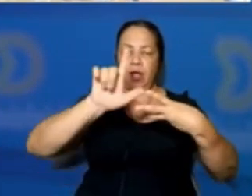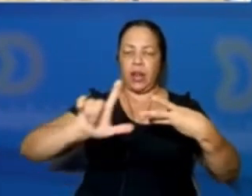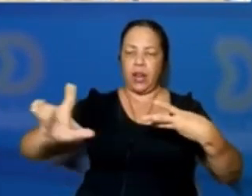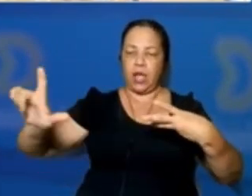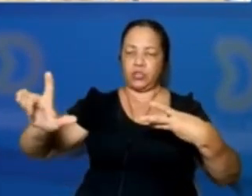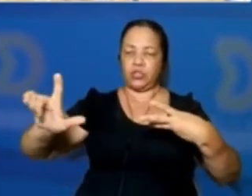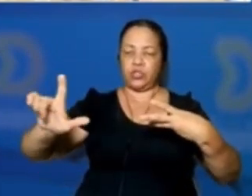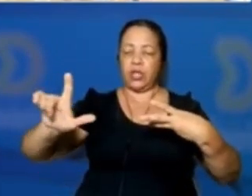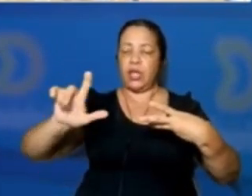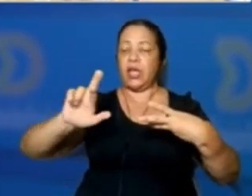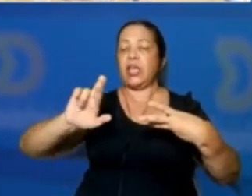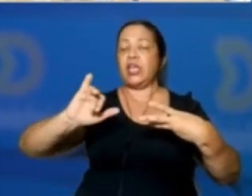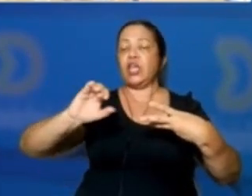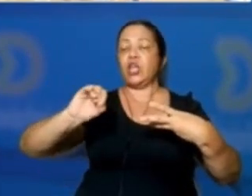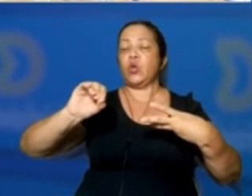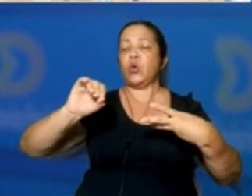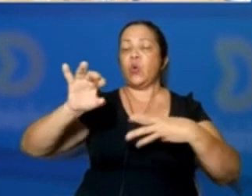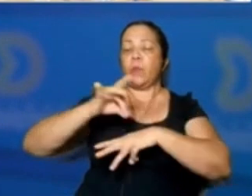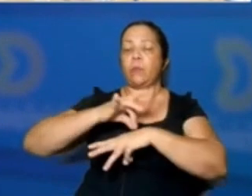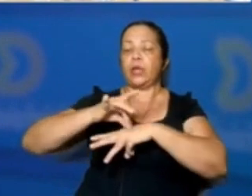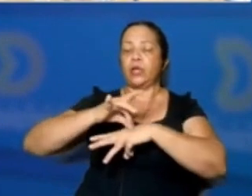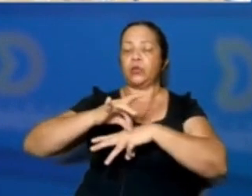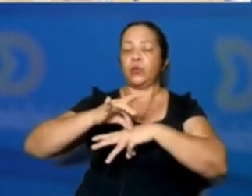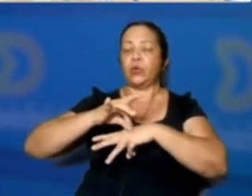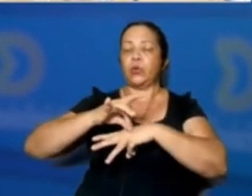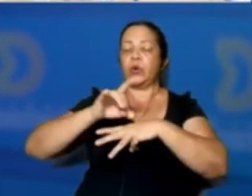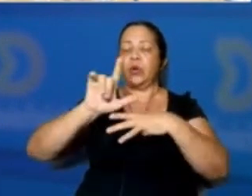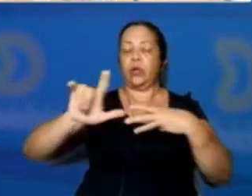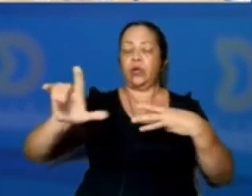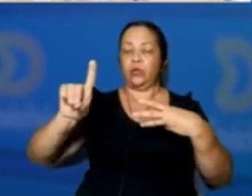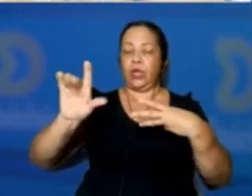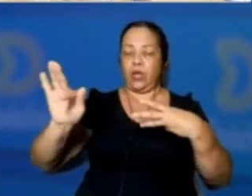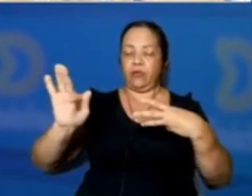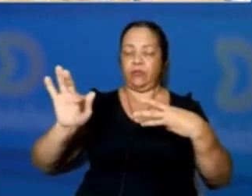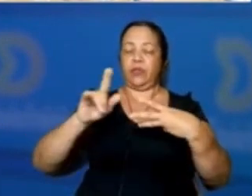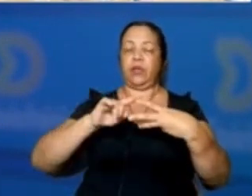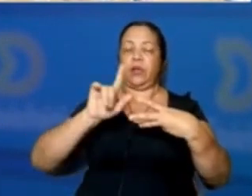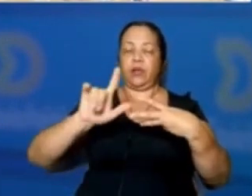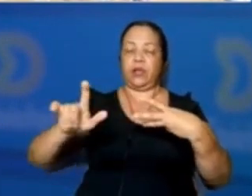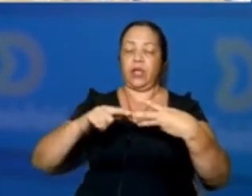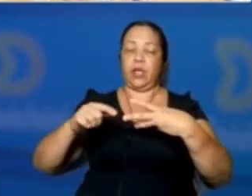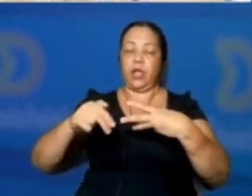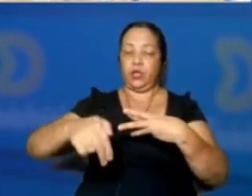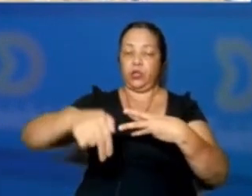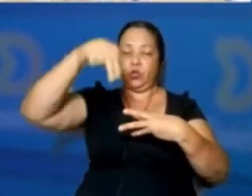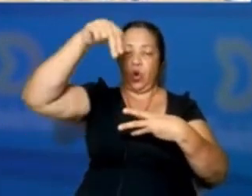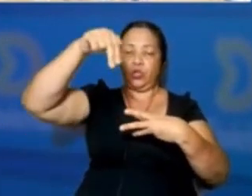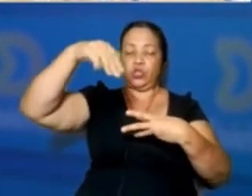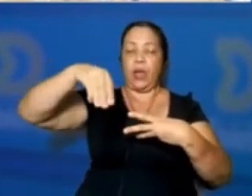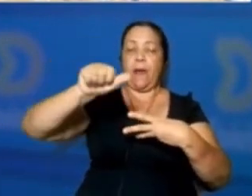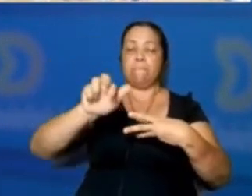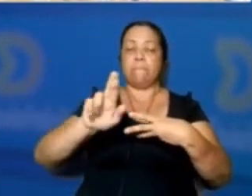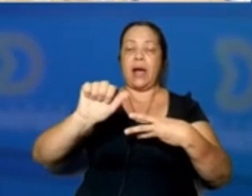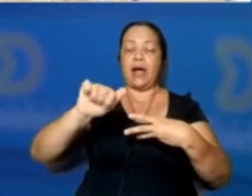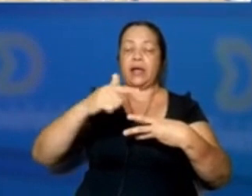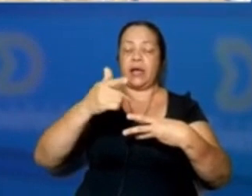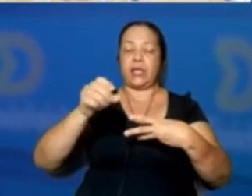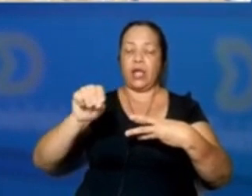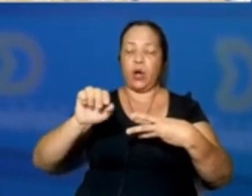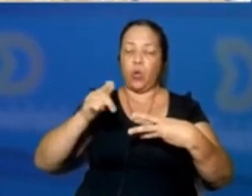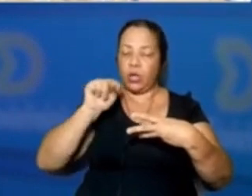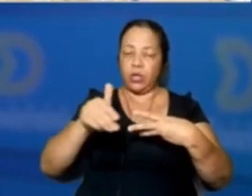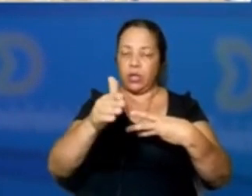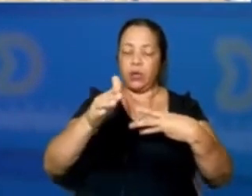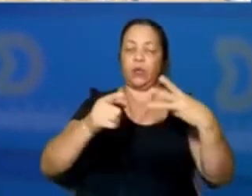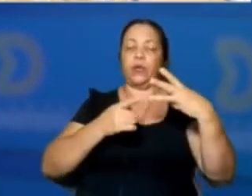Preto, então o Comitê de Bacia do Rio Preto no DF. Ao norte, o Rio Maranhão, a Bacia do Maranhão no DF, e a